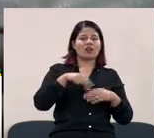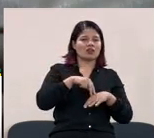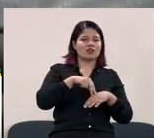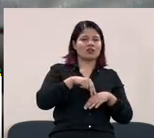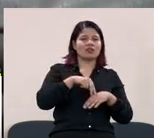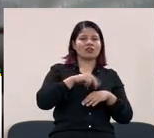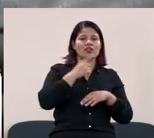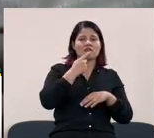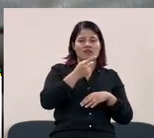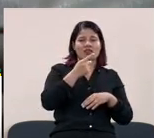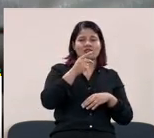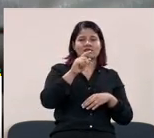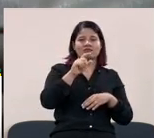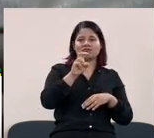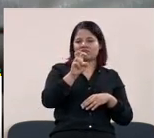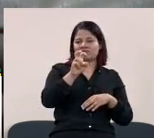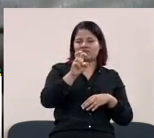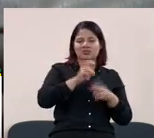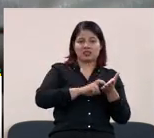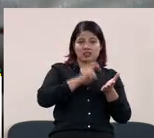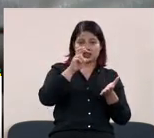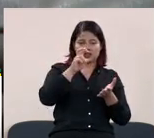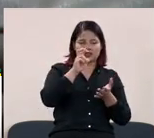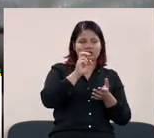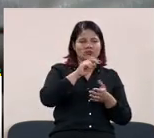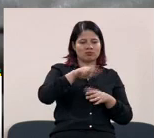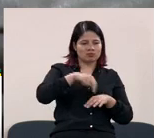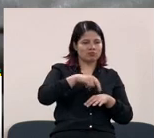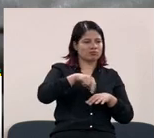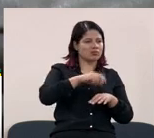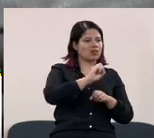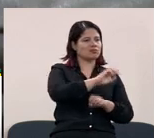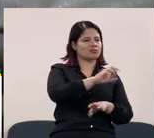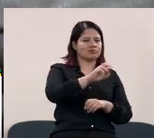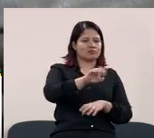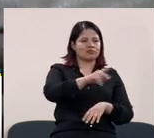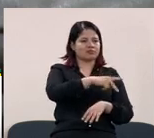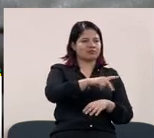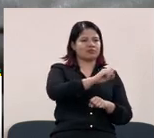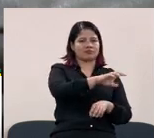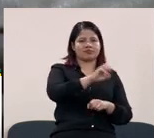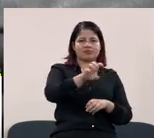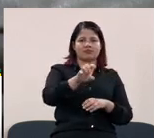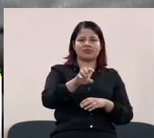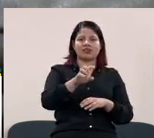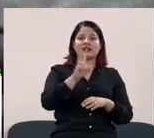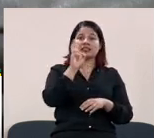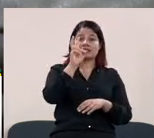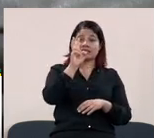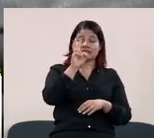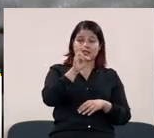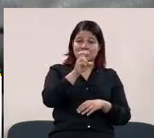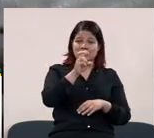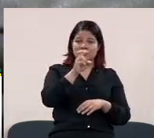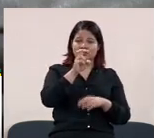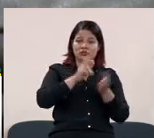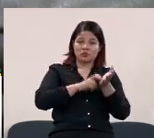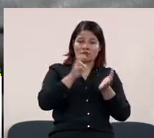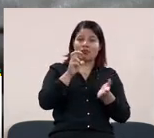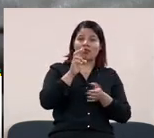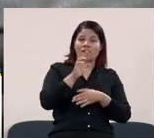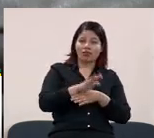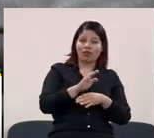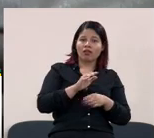aula, 5 aulas de manhã, 5 aulas à tarde e 5 aulas à noite, de segunda a